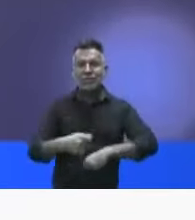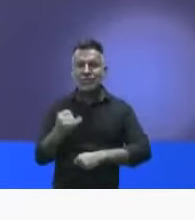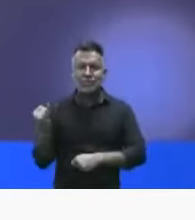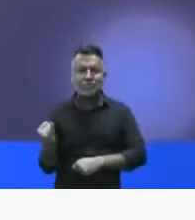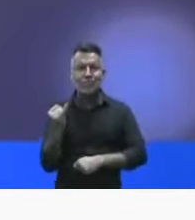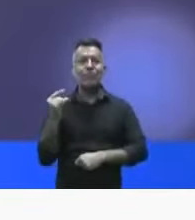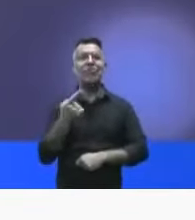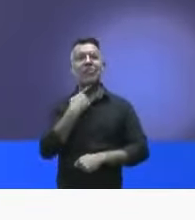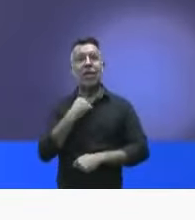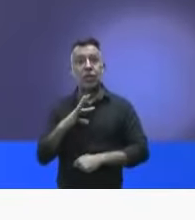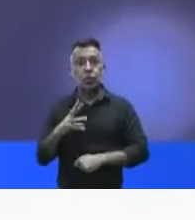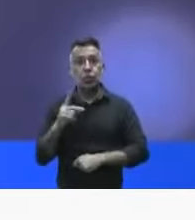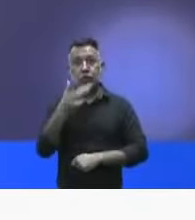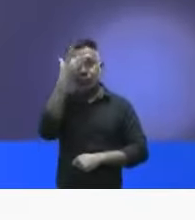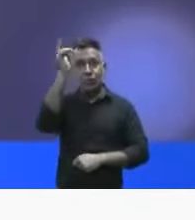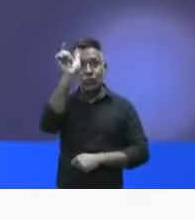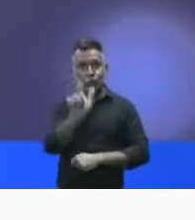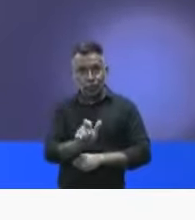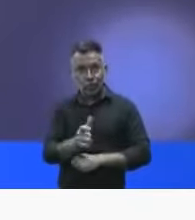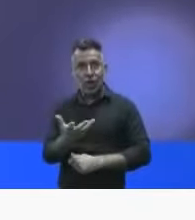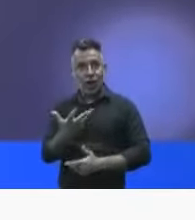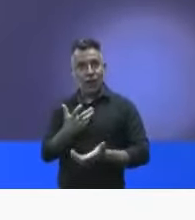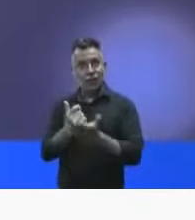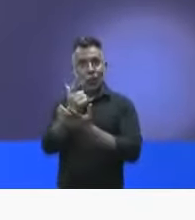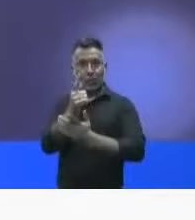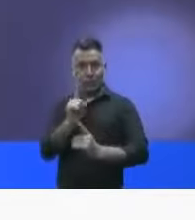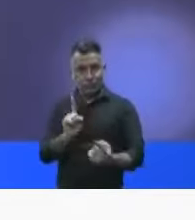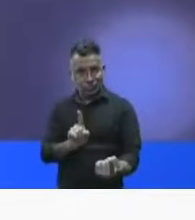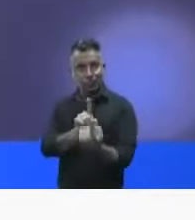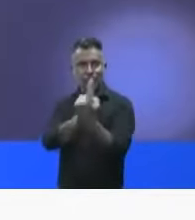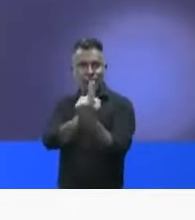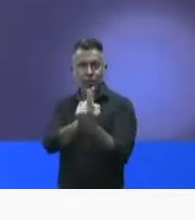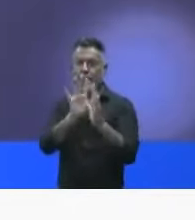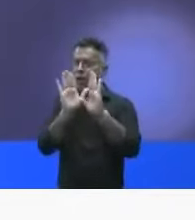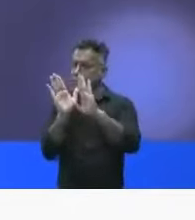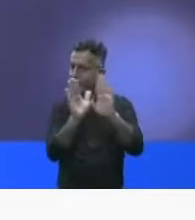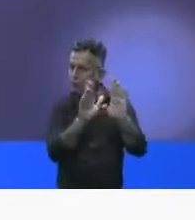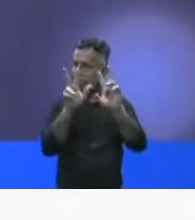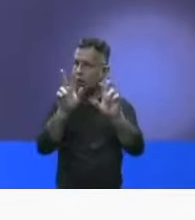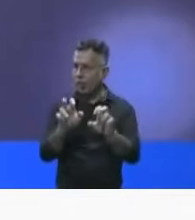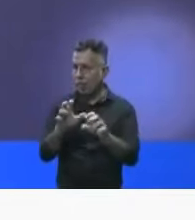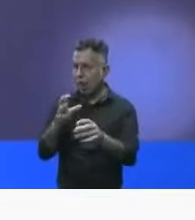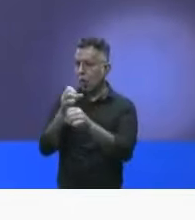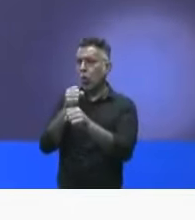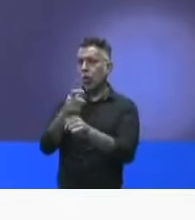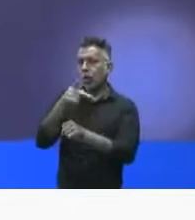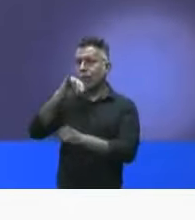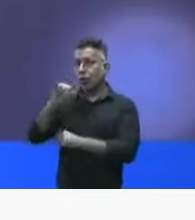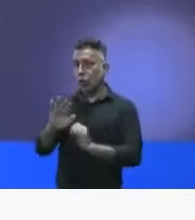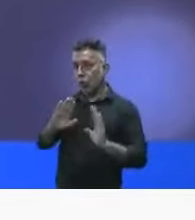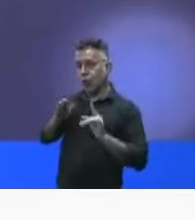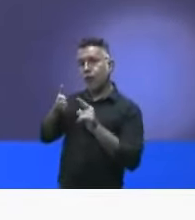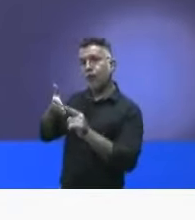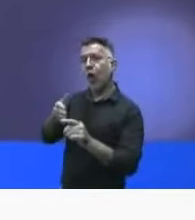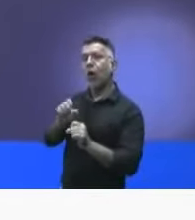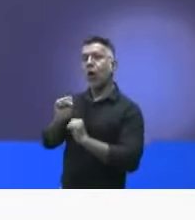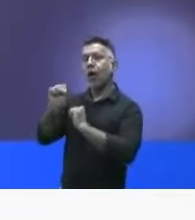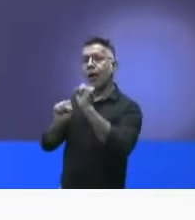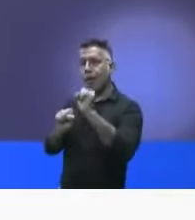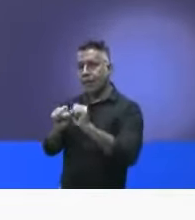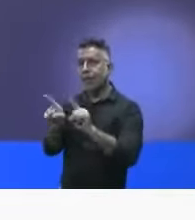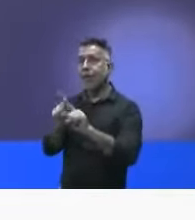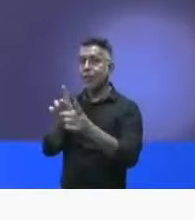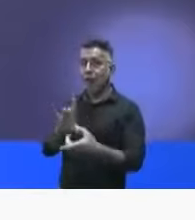e desejos de consumo do nosso público. Sobre a conta PJ, com foco em microempreendedores e